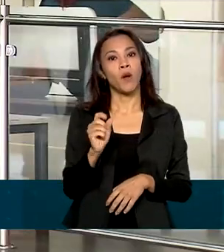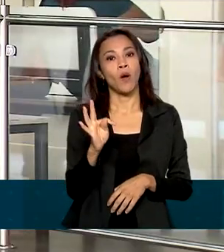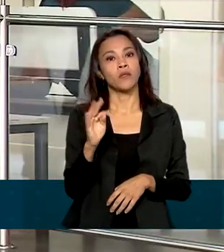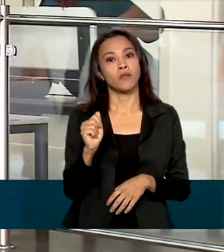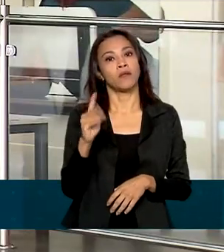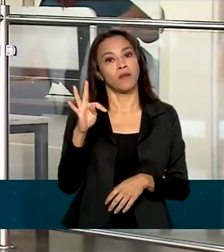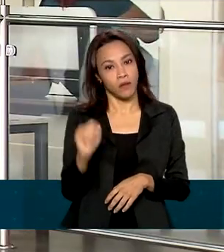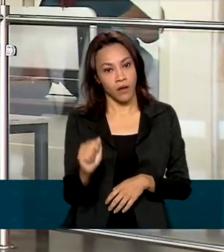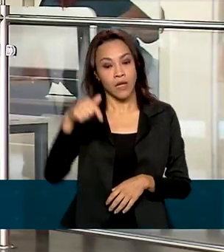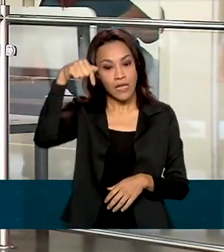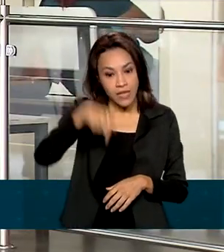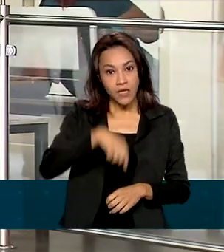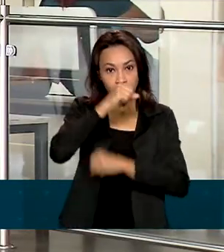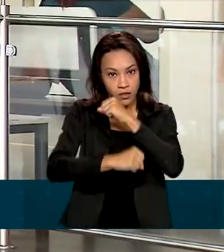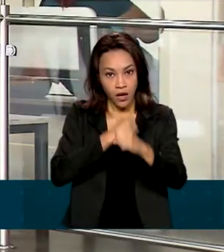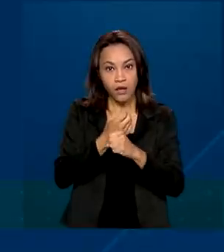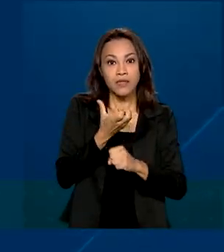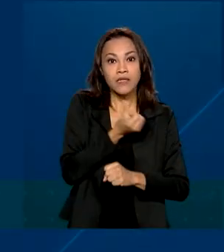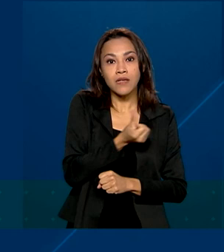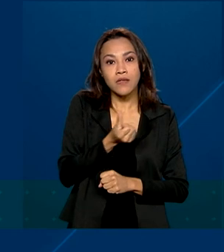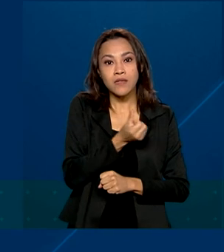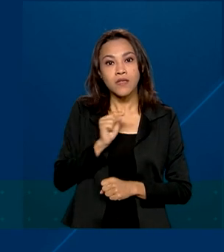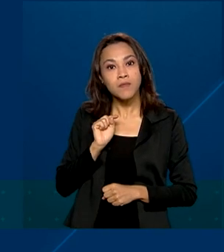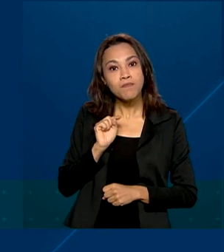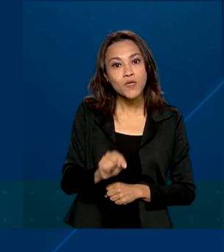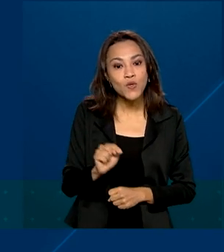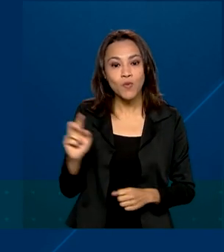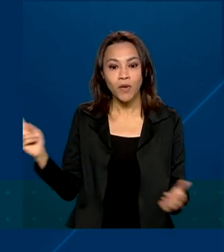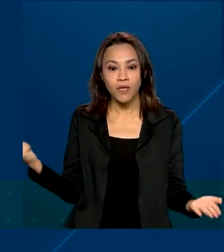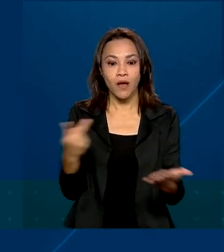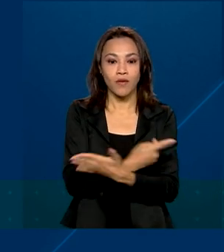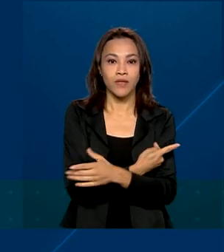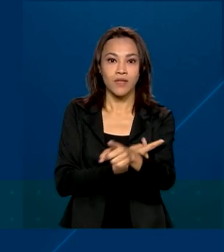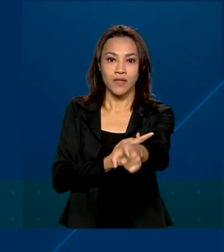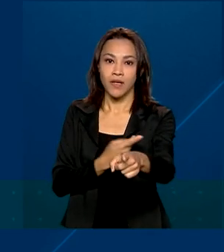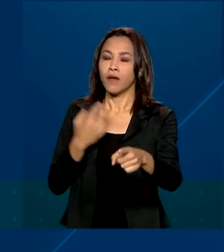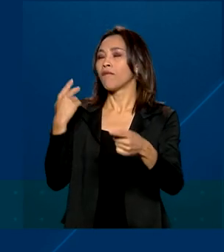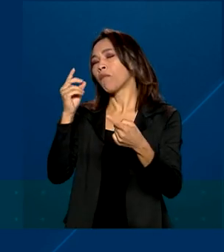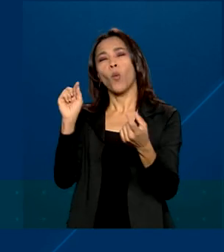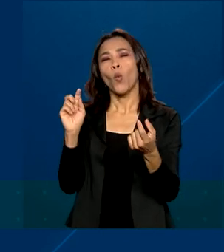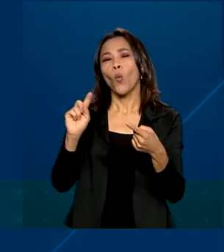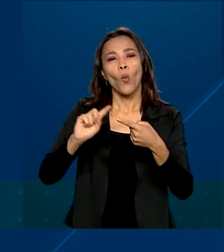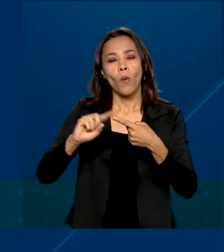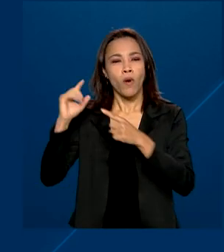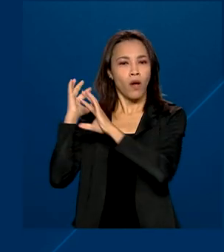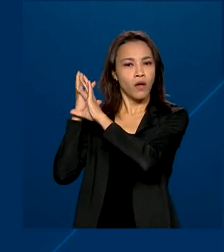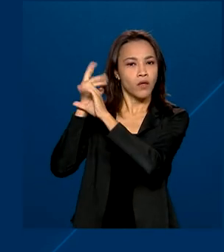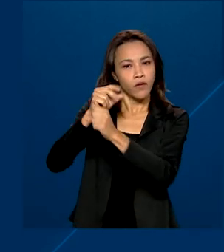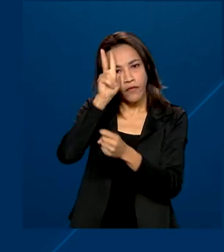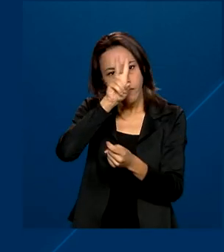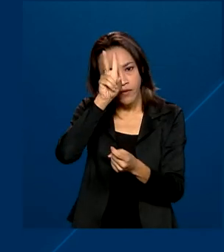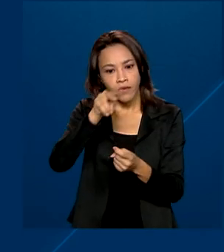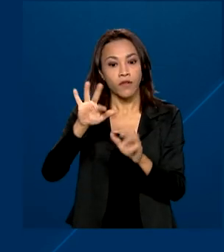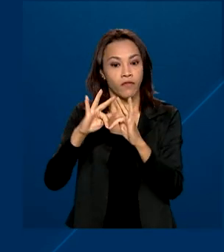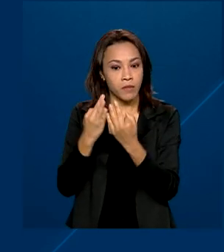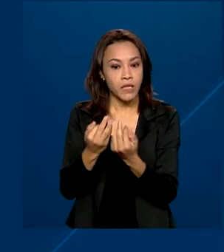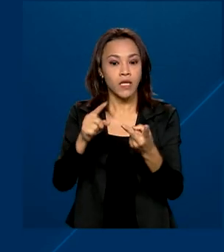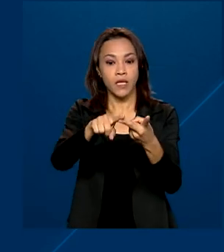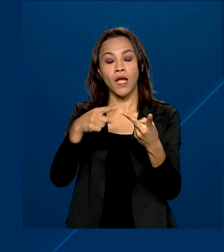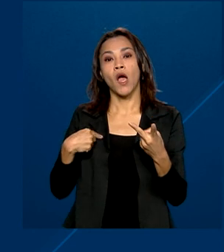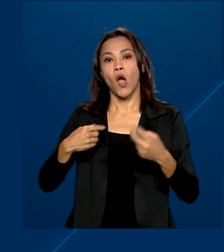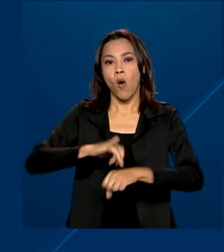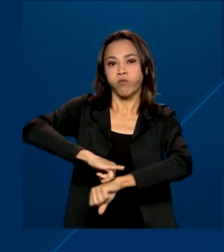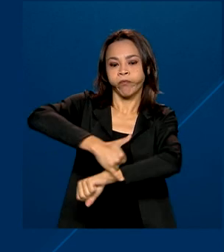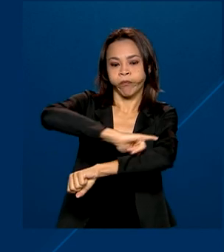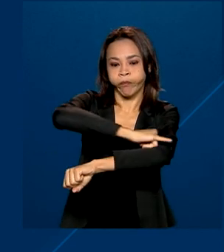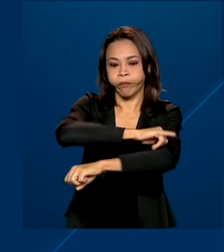66 mil pessoas tenham a doença no país histórico familiar obesidade e sedentarismo aumenta